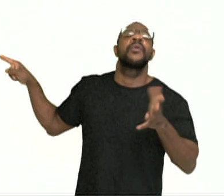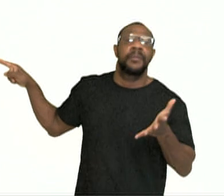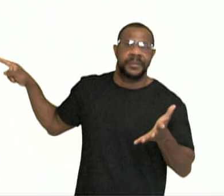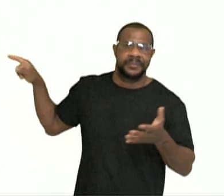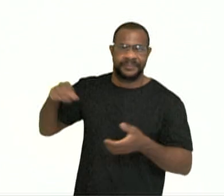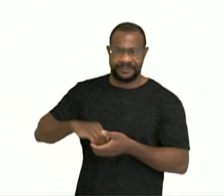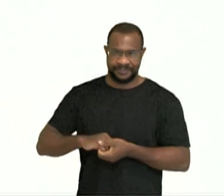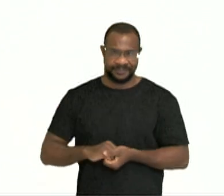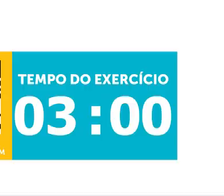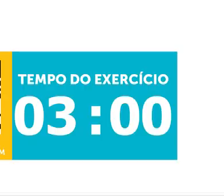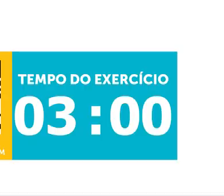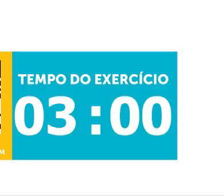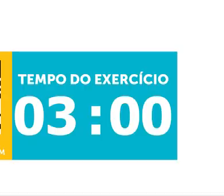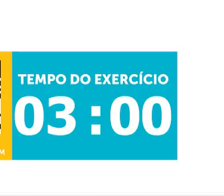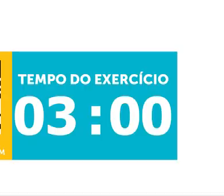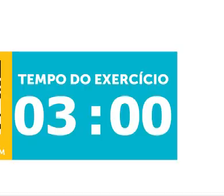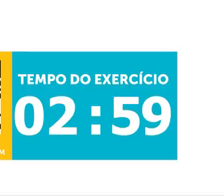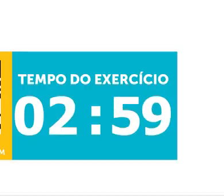retornamos.